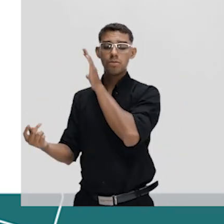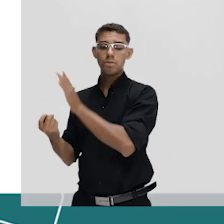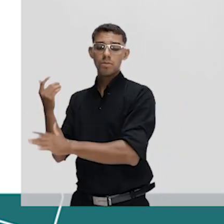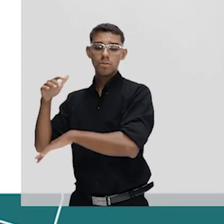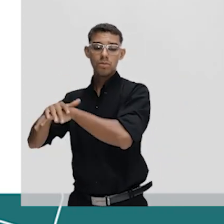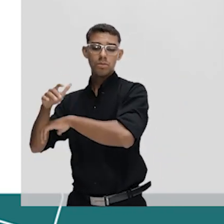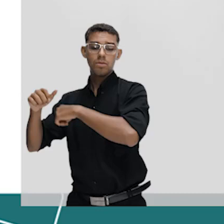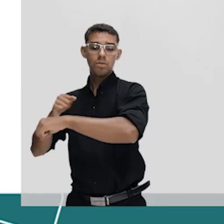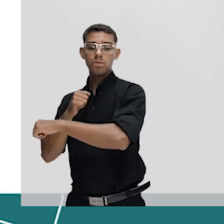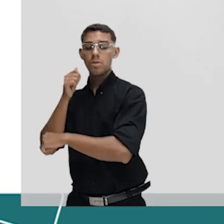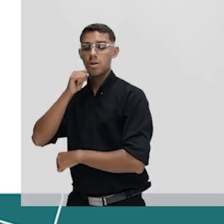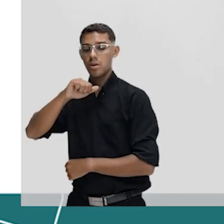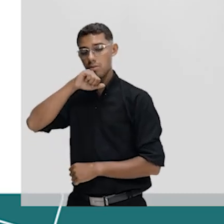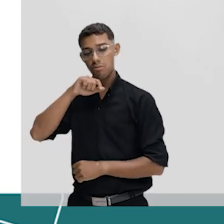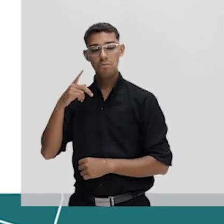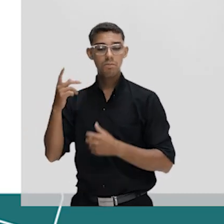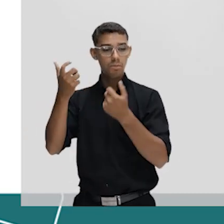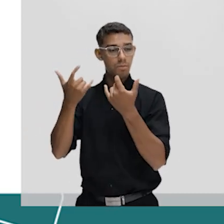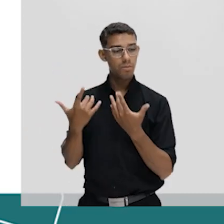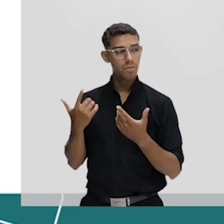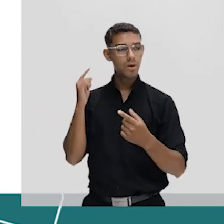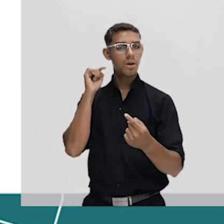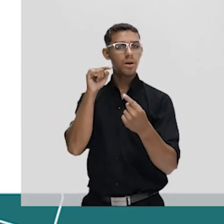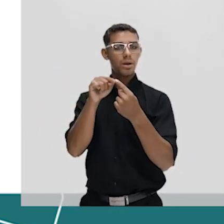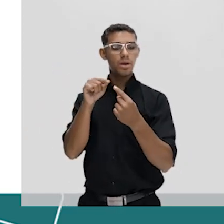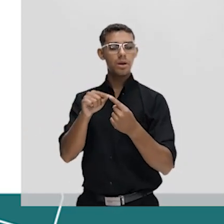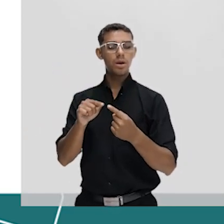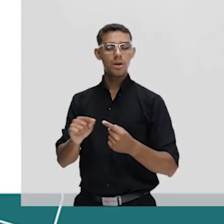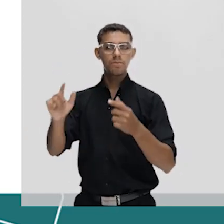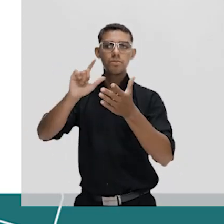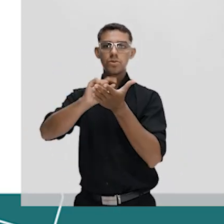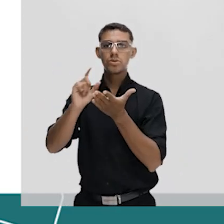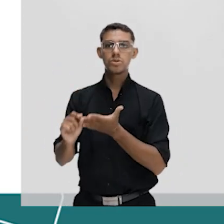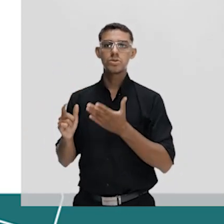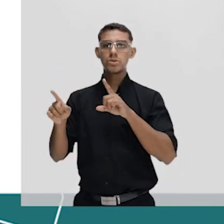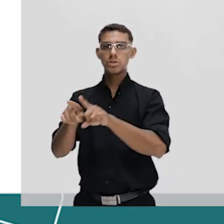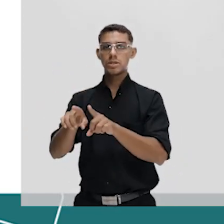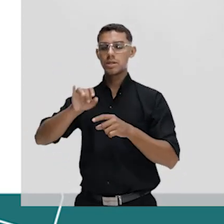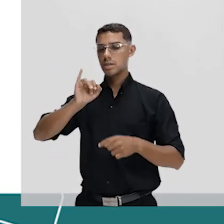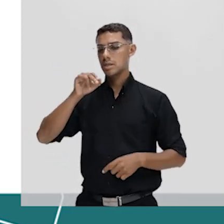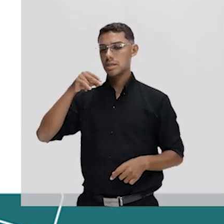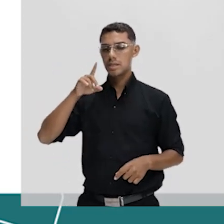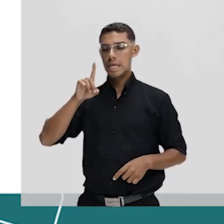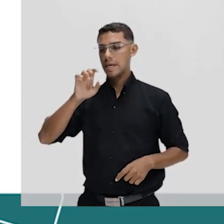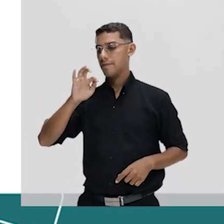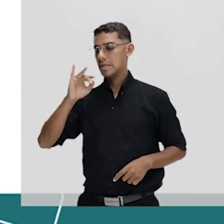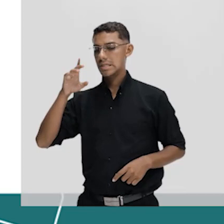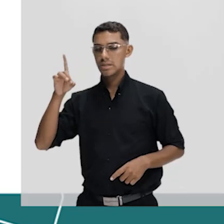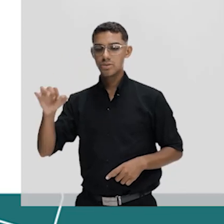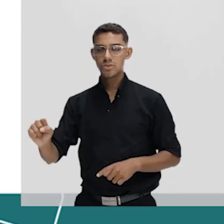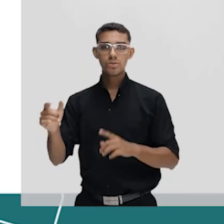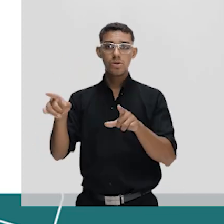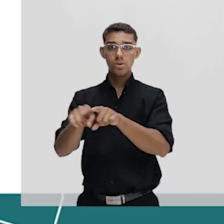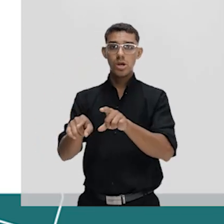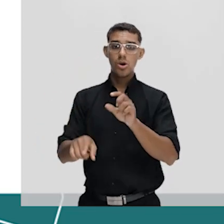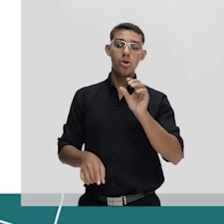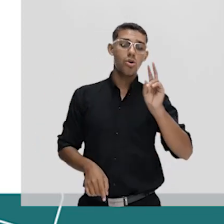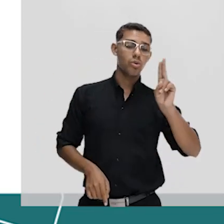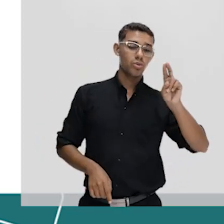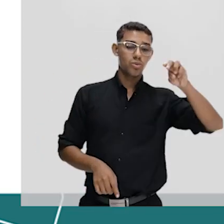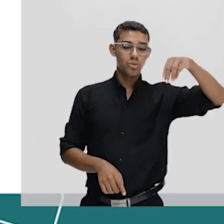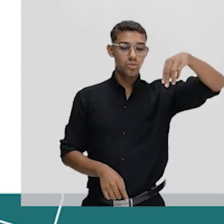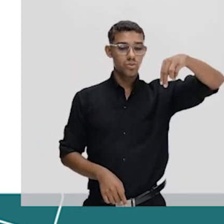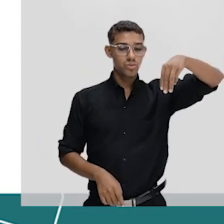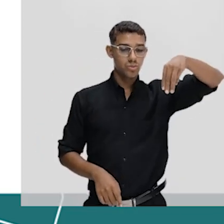substantivo. Então, vamos agora para os artigos indefinidos. Uma, uns e umas. Como vocês